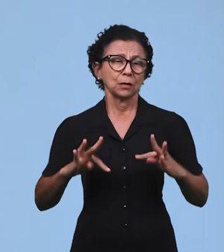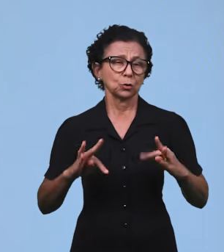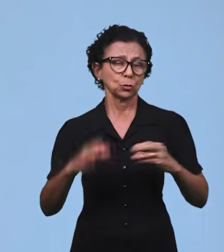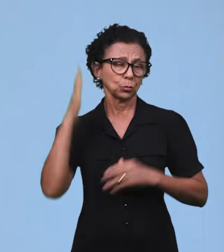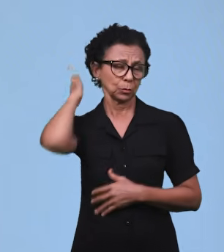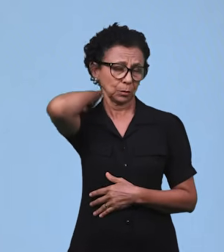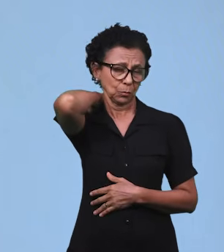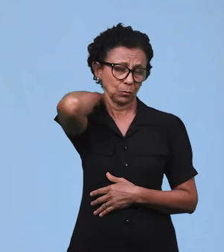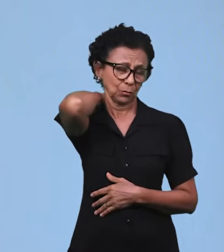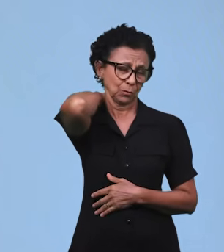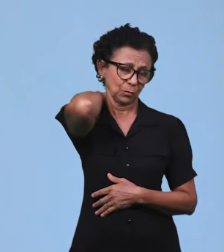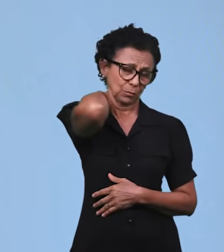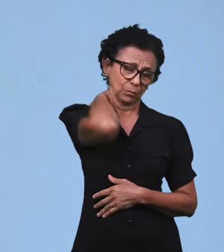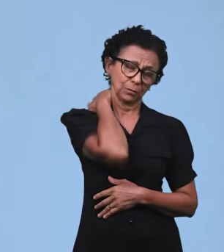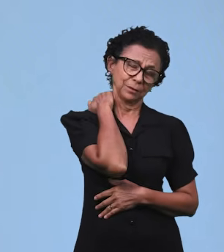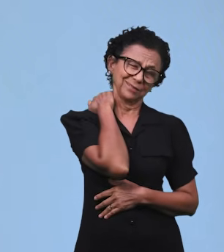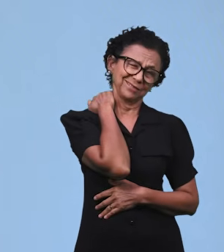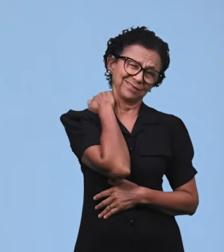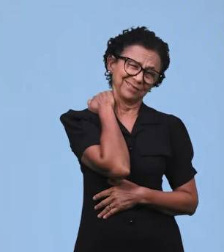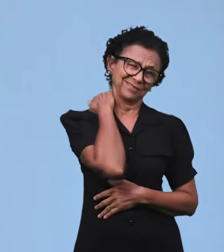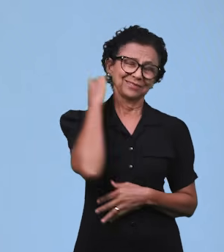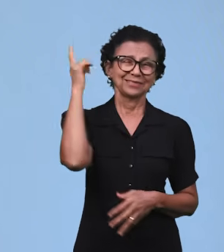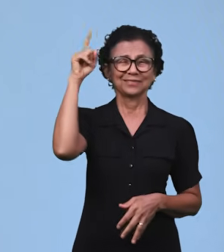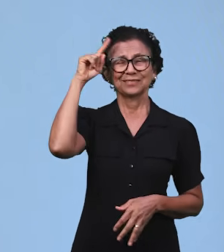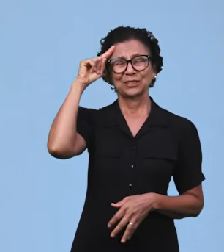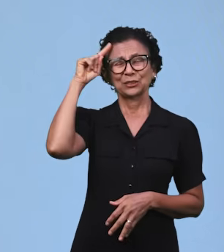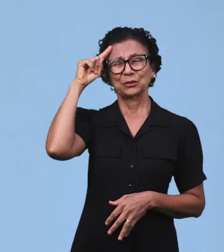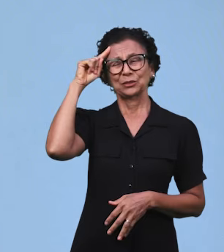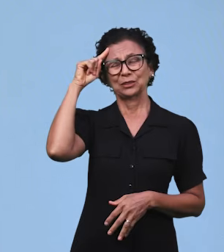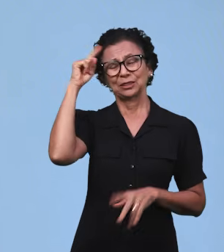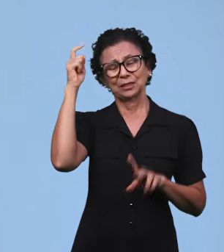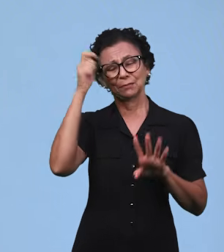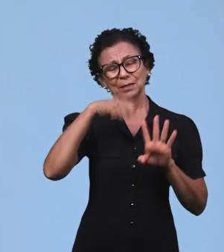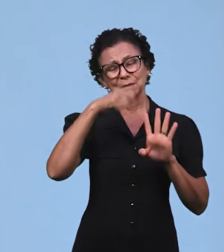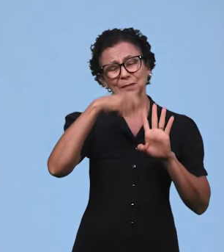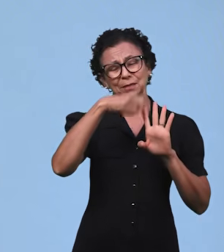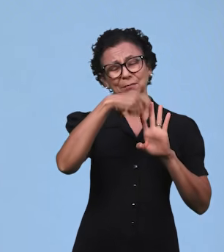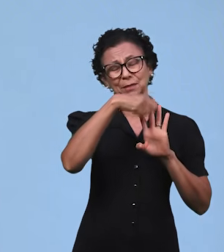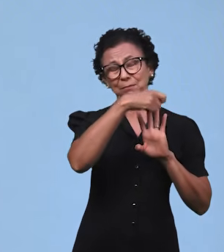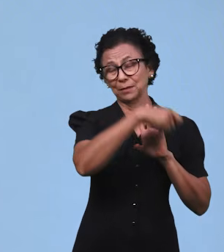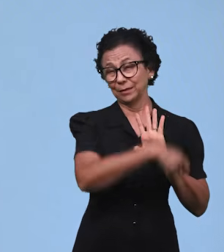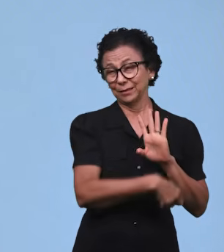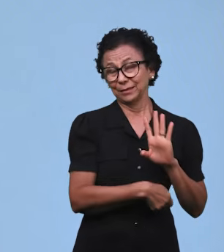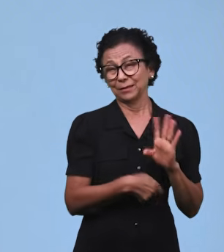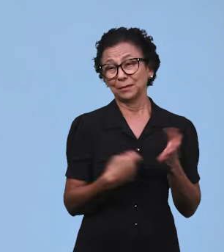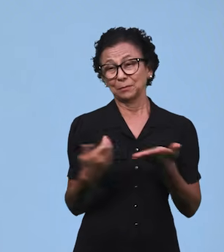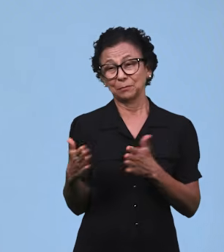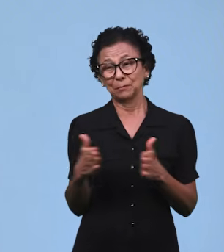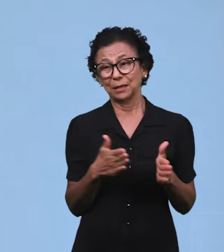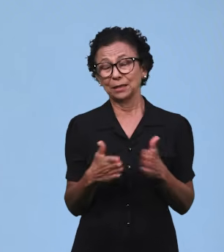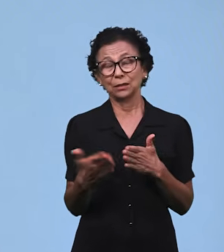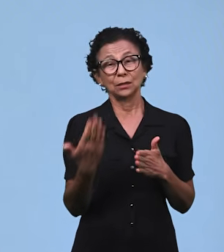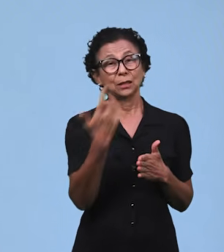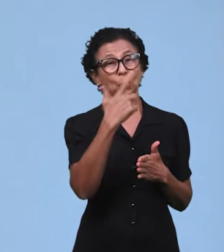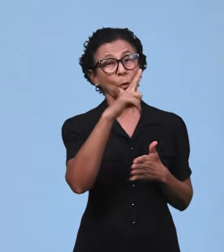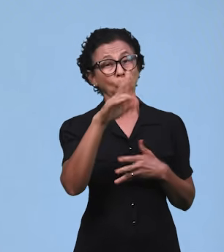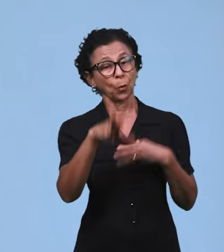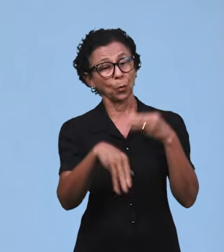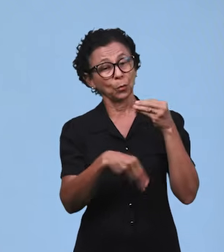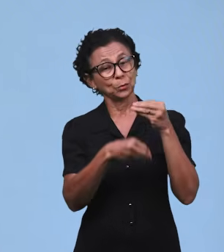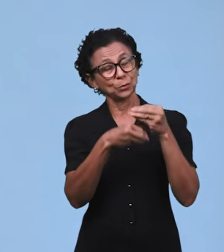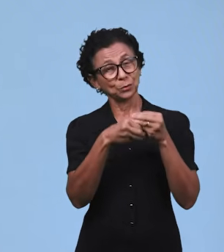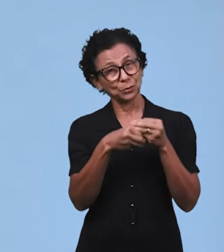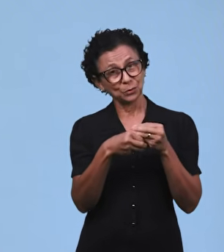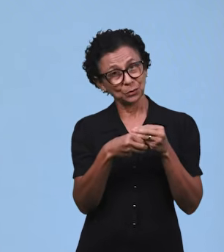de coluna. Essa dor é contínua, dura meses. Além disso, ela vem acompanhada por outros sintomas que não são a